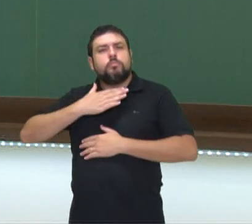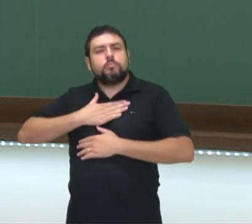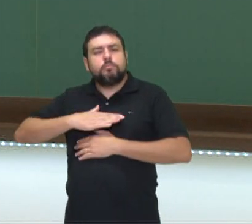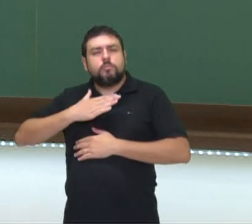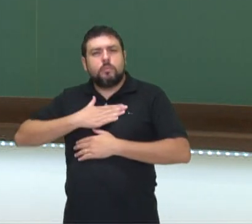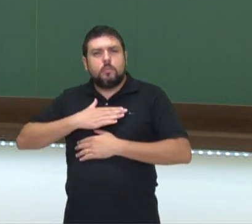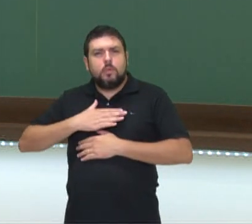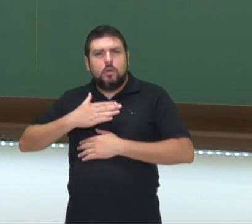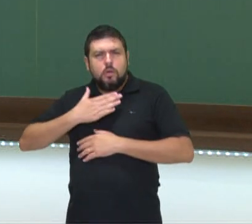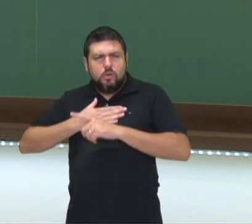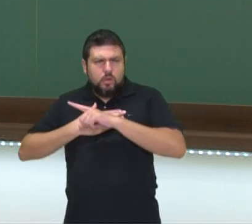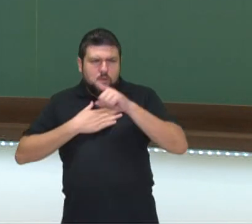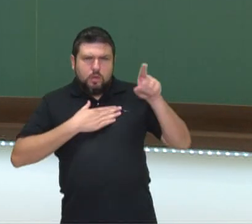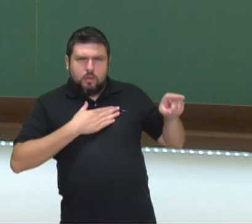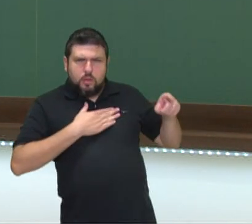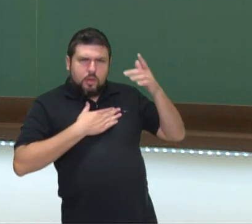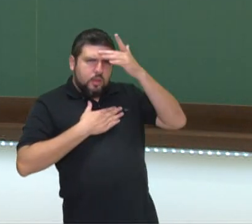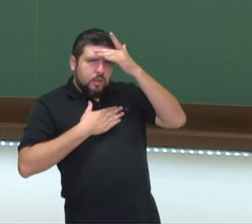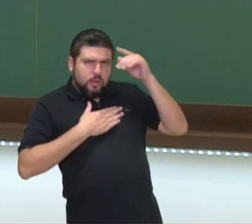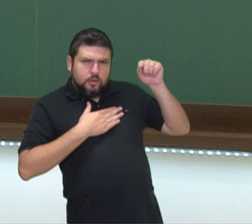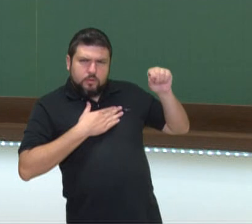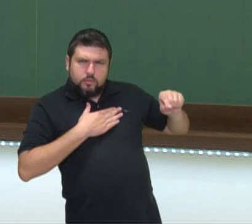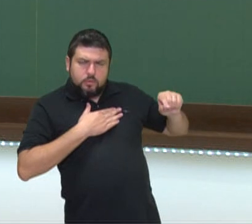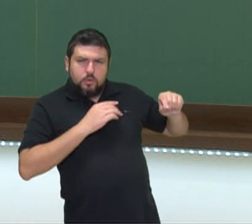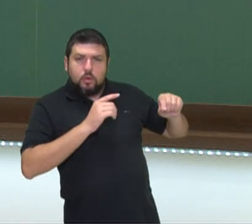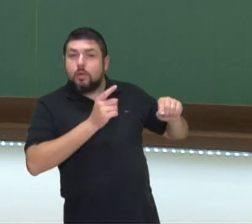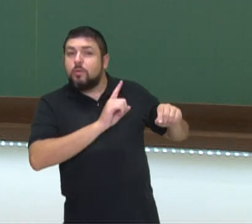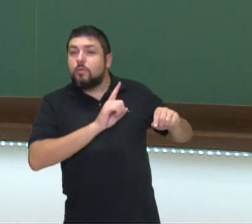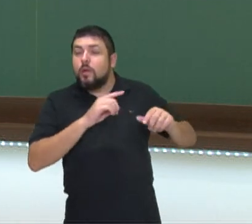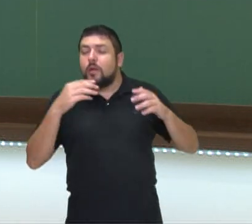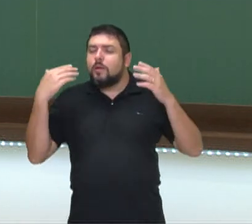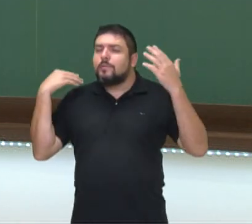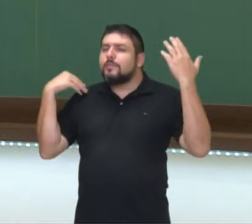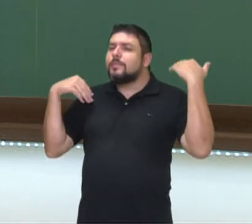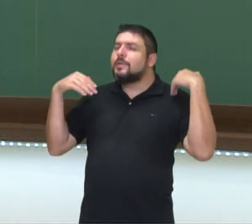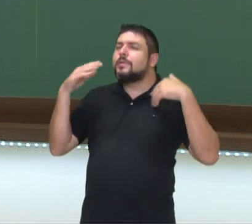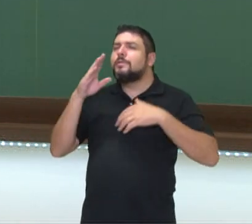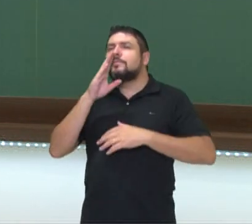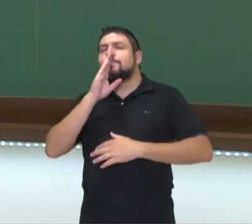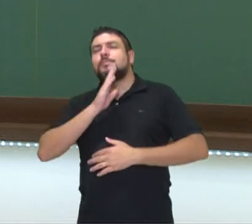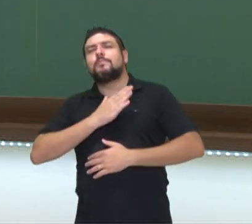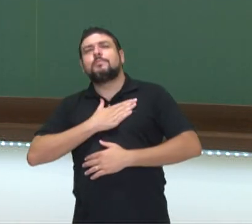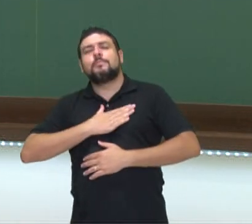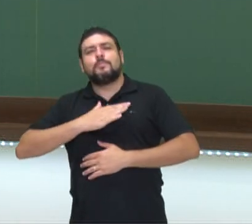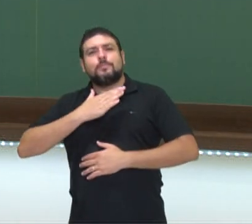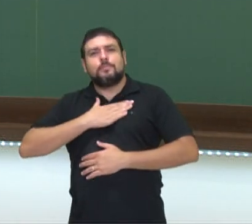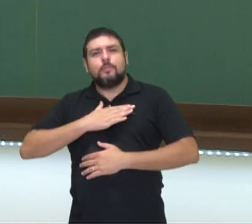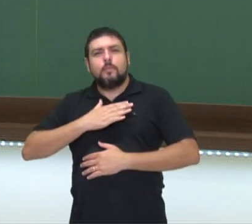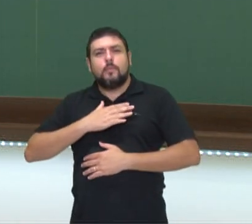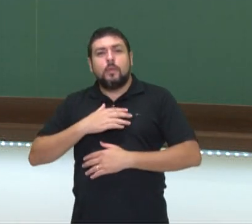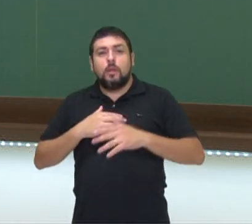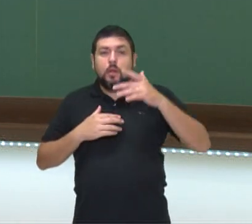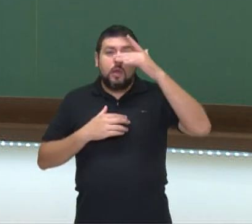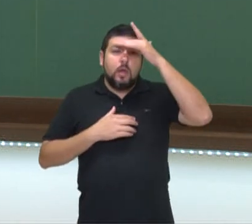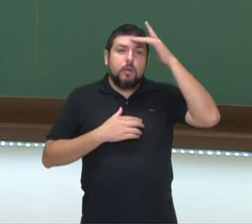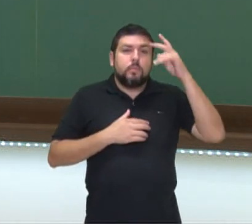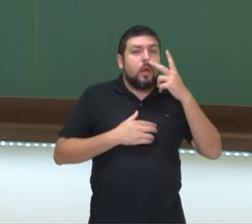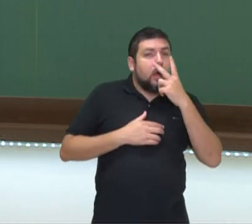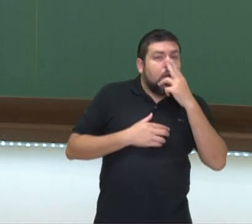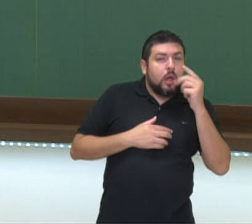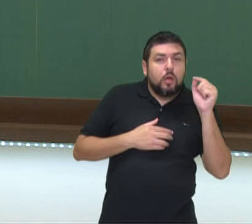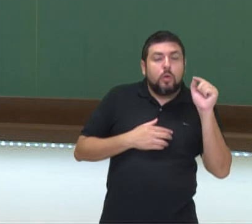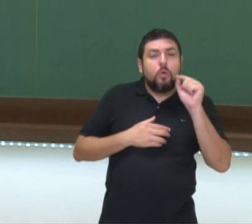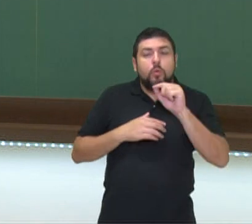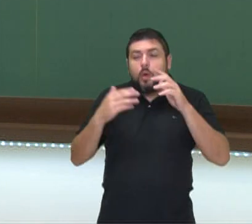não são as pessoas, não é uma característica do sujeito, e sim do passeio. As pessoas acharam o passeio tranquilo, sendo